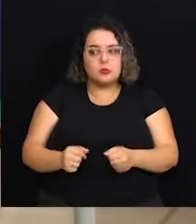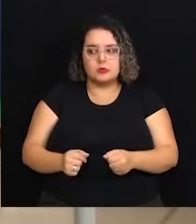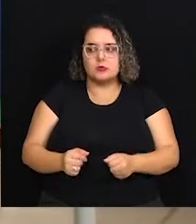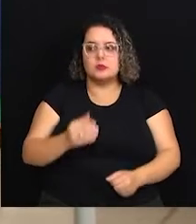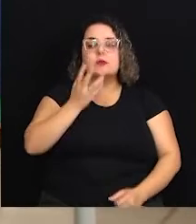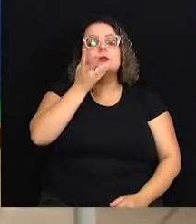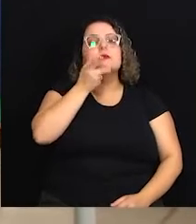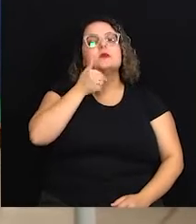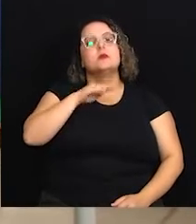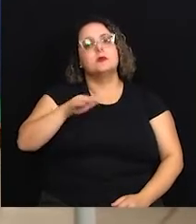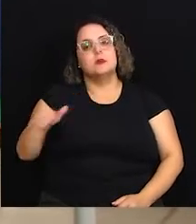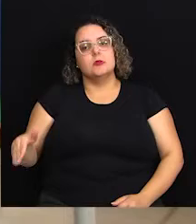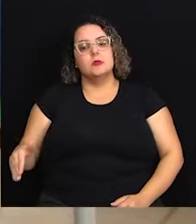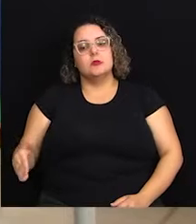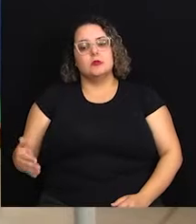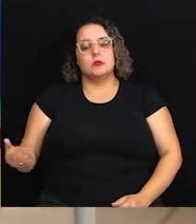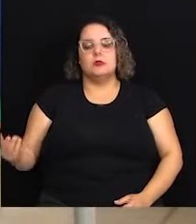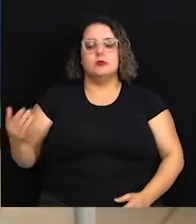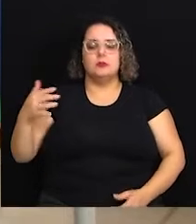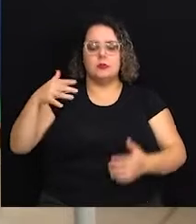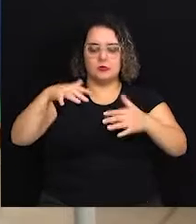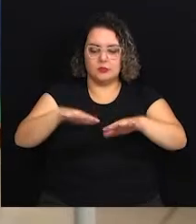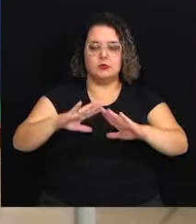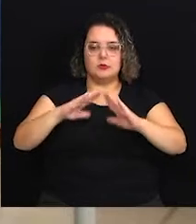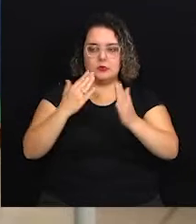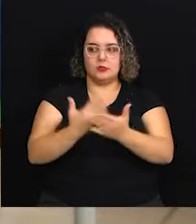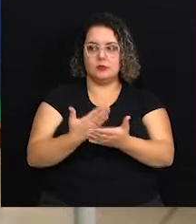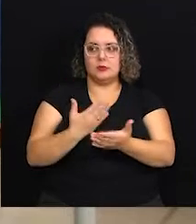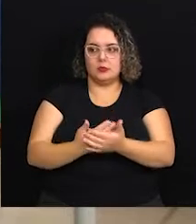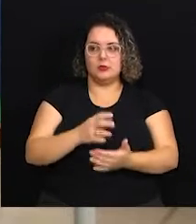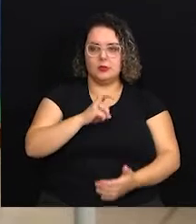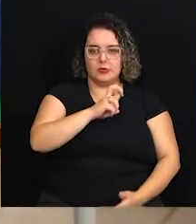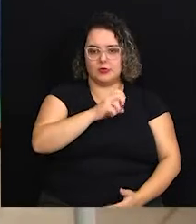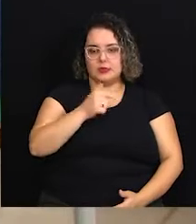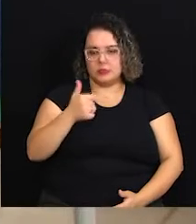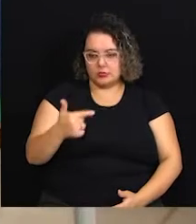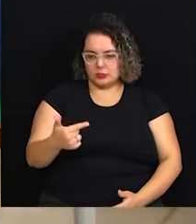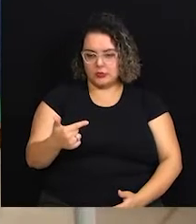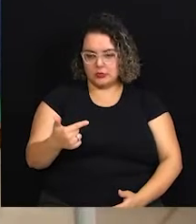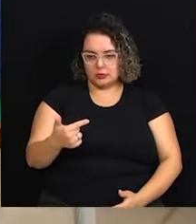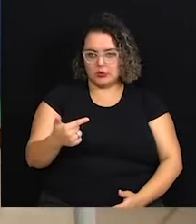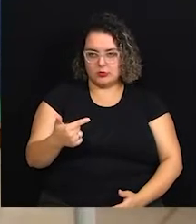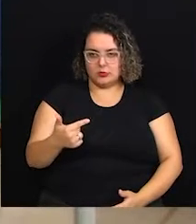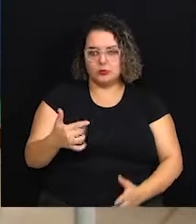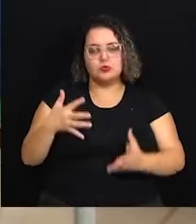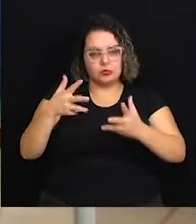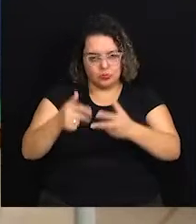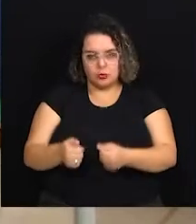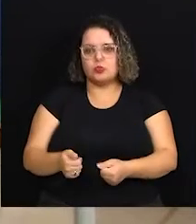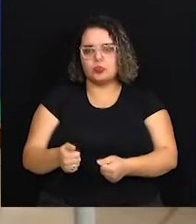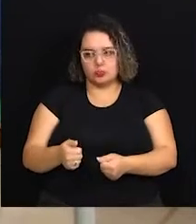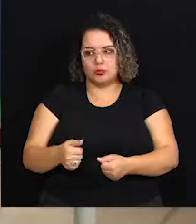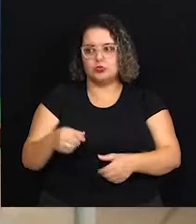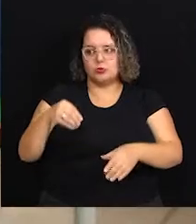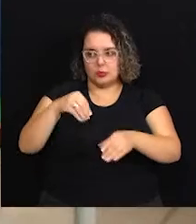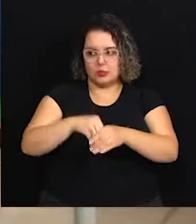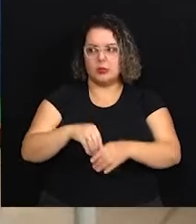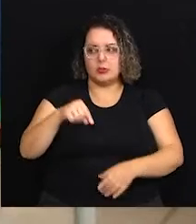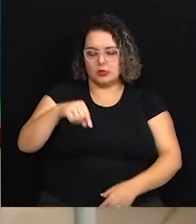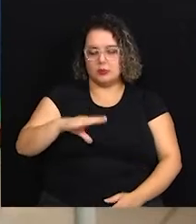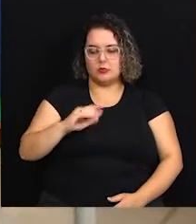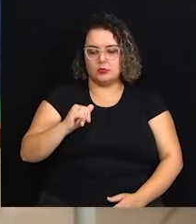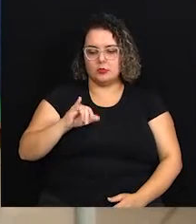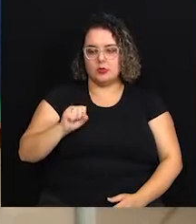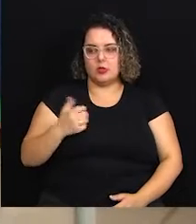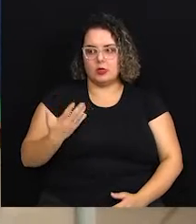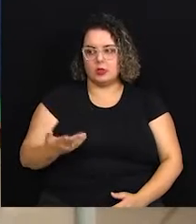as crianças que estão inseridas na escola e os adultos, a gente tem hoje 52 usuários. 52 usuários inseridos aqui no CAIS.